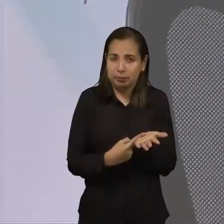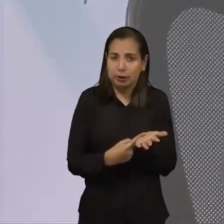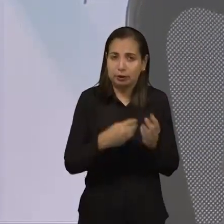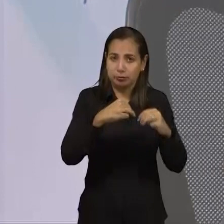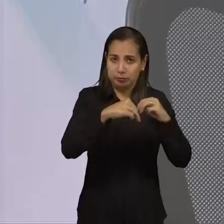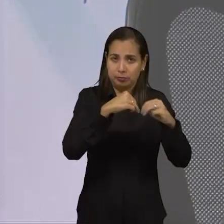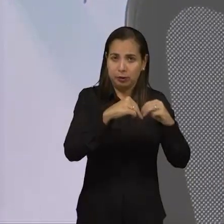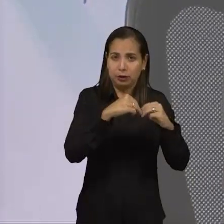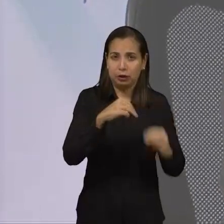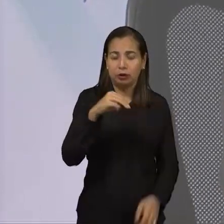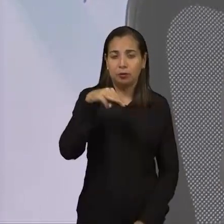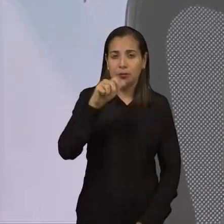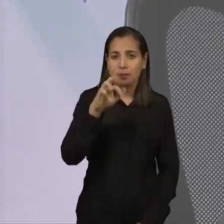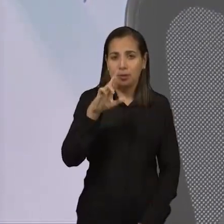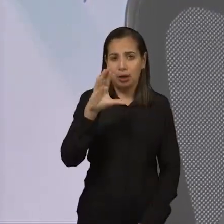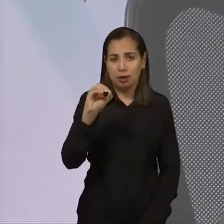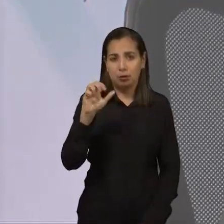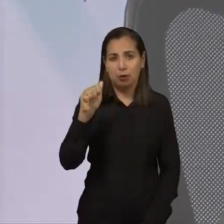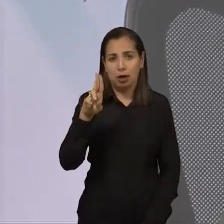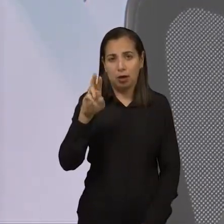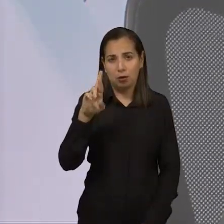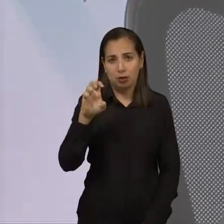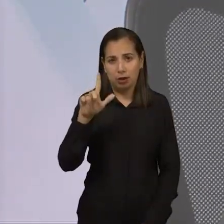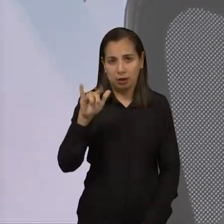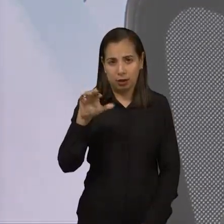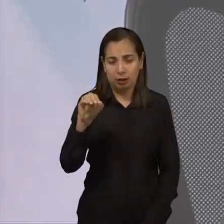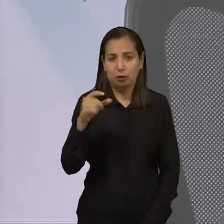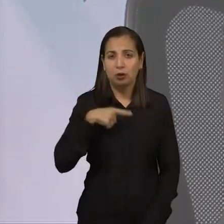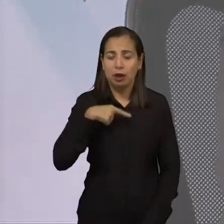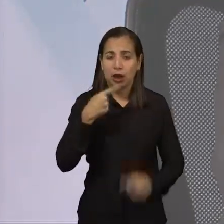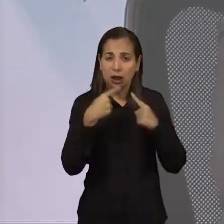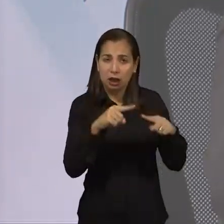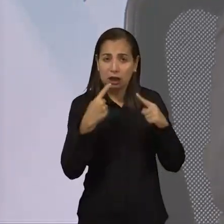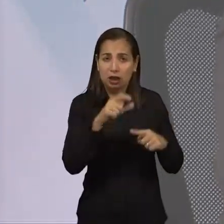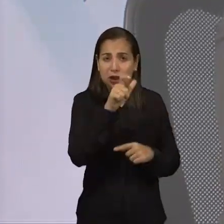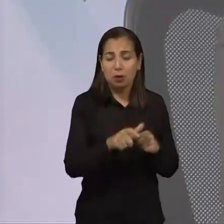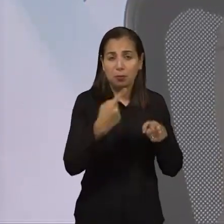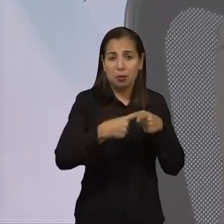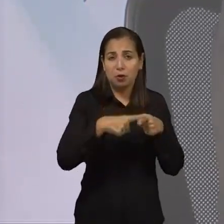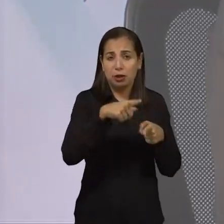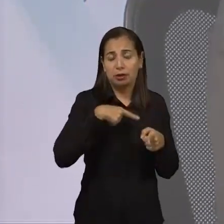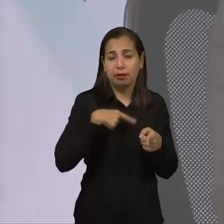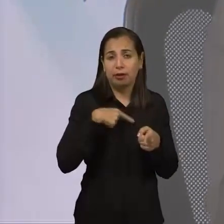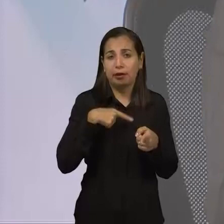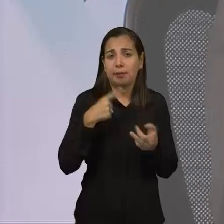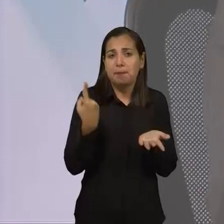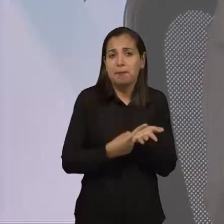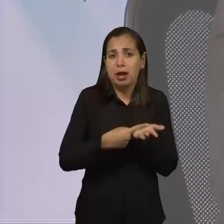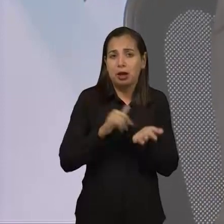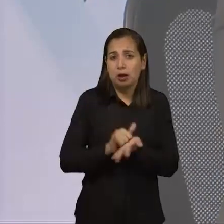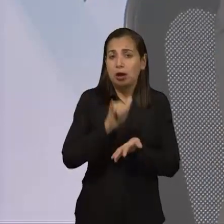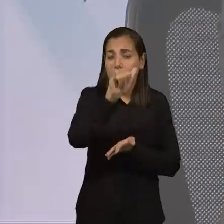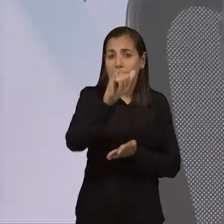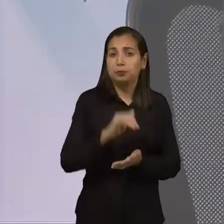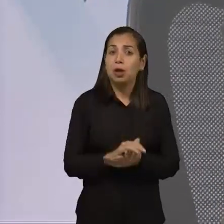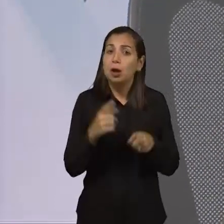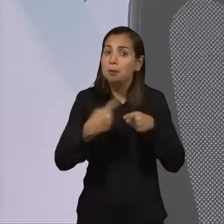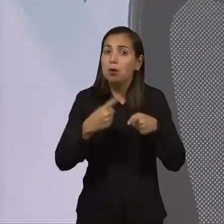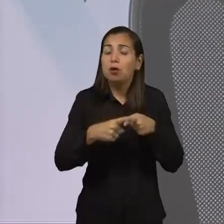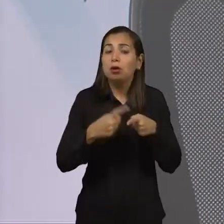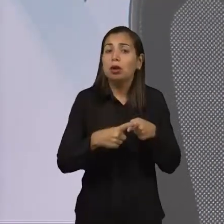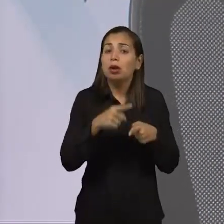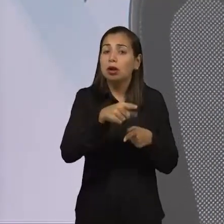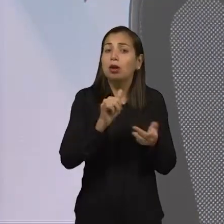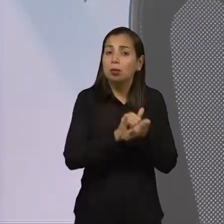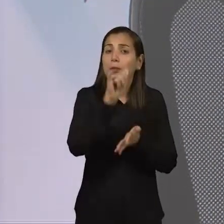ministro Marco Aurélio está sendo criticado porque disse que estava com o bilhete do ticket emitido porque tinha uma viagem programada. Ora, ele tinha por quê? Porque não havia previsão